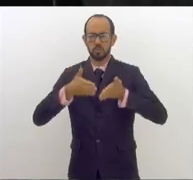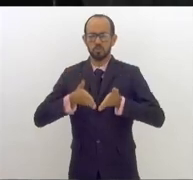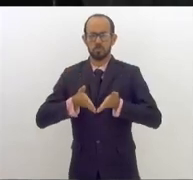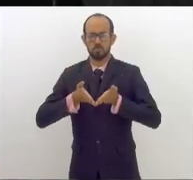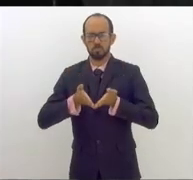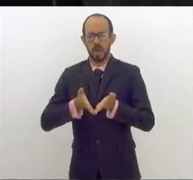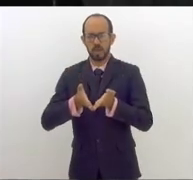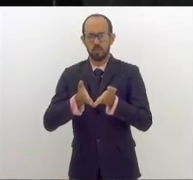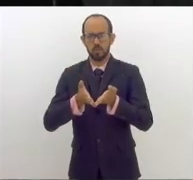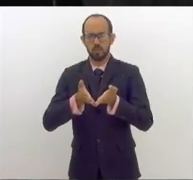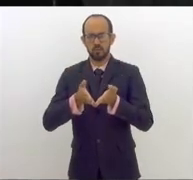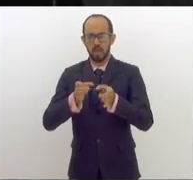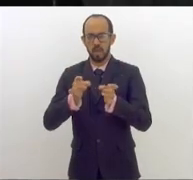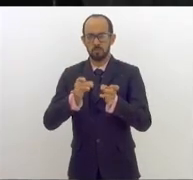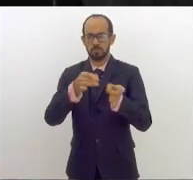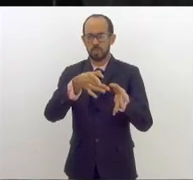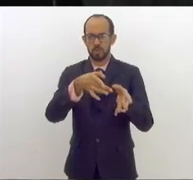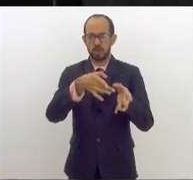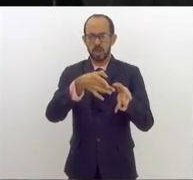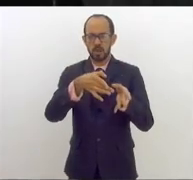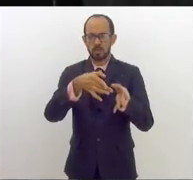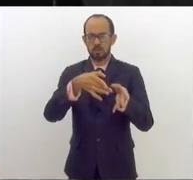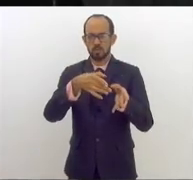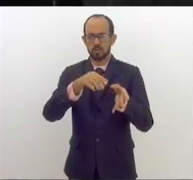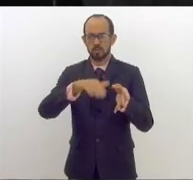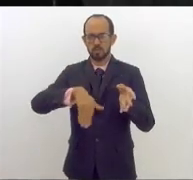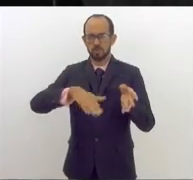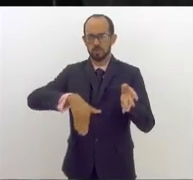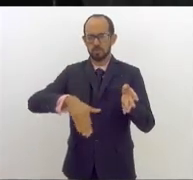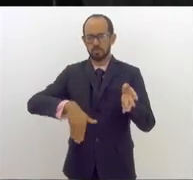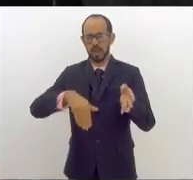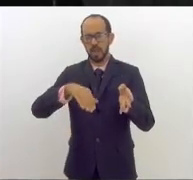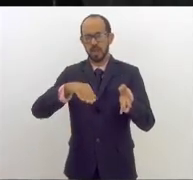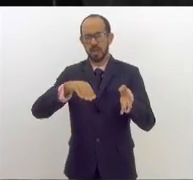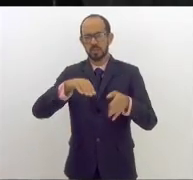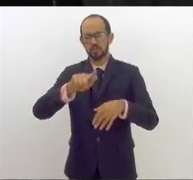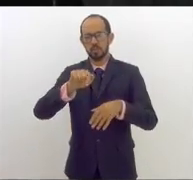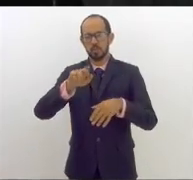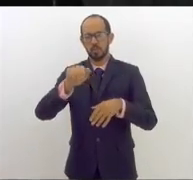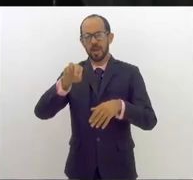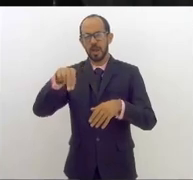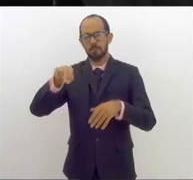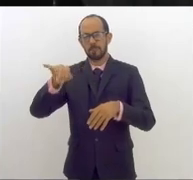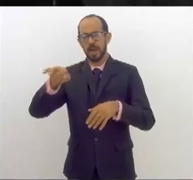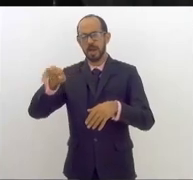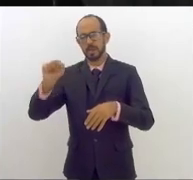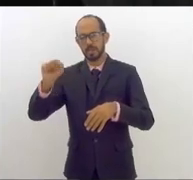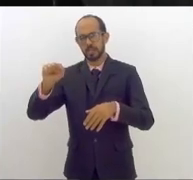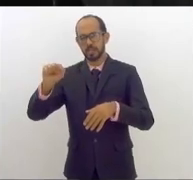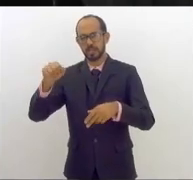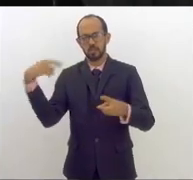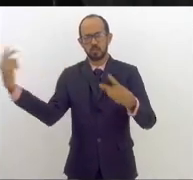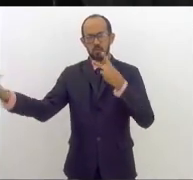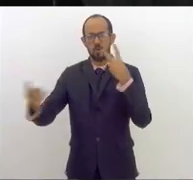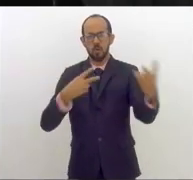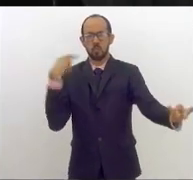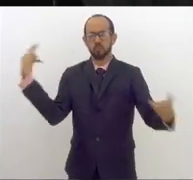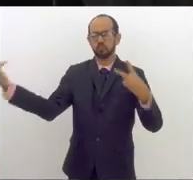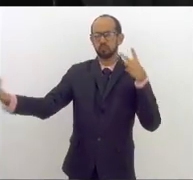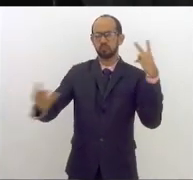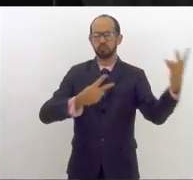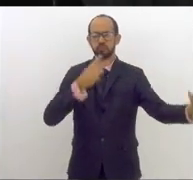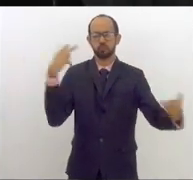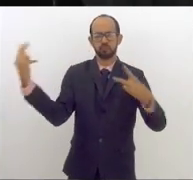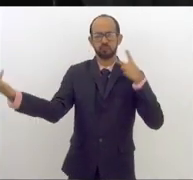abandonada na Baía de Guanabara É verdade é essa largada na banha de Guanabara há muitos anos é com a ventania com a Intempérie daquele